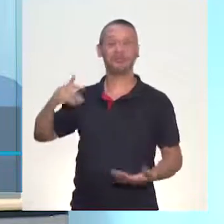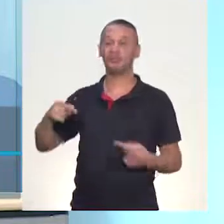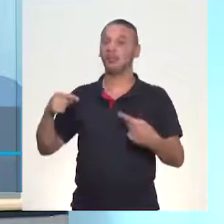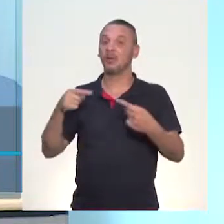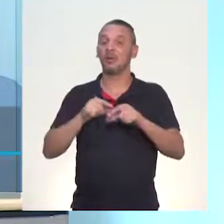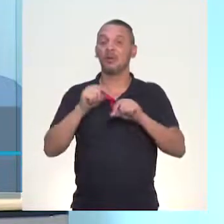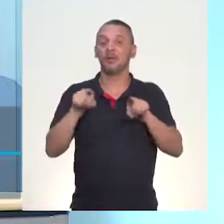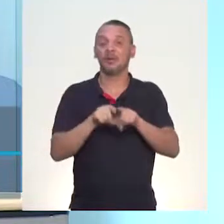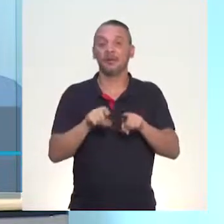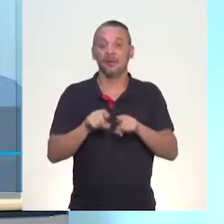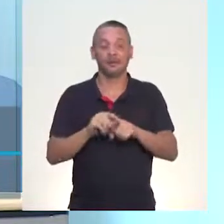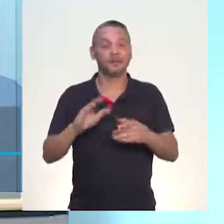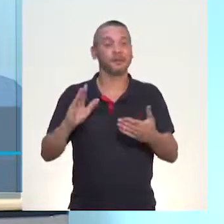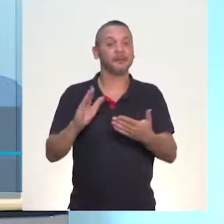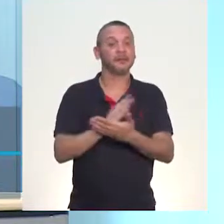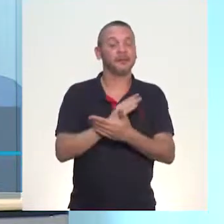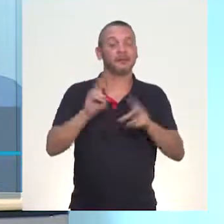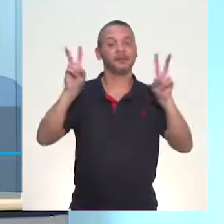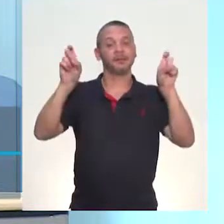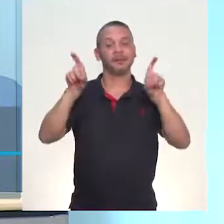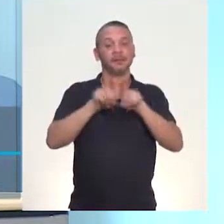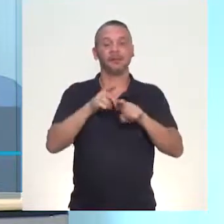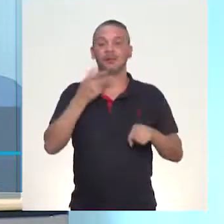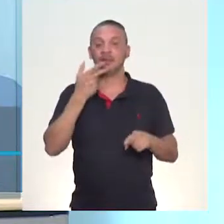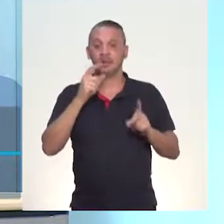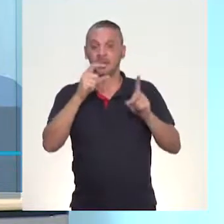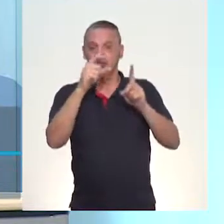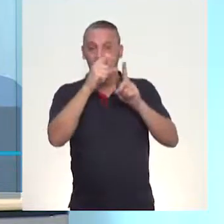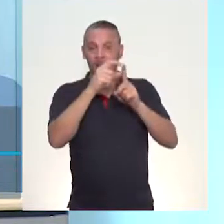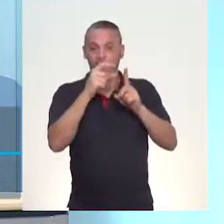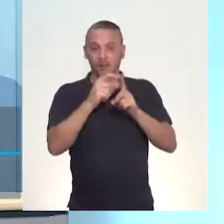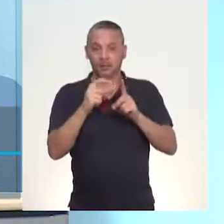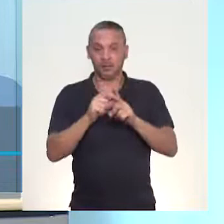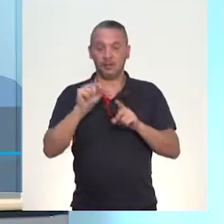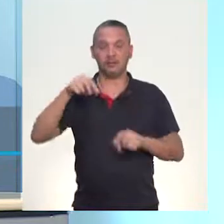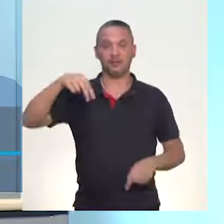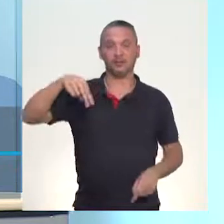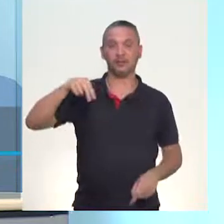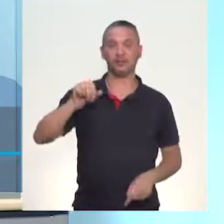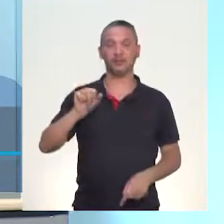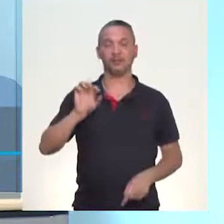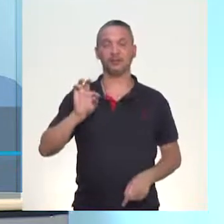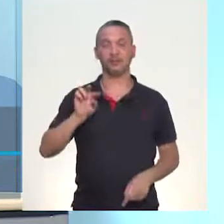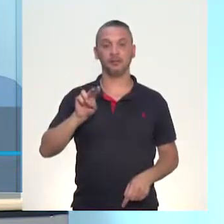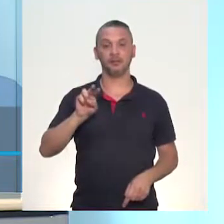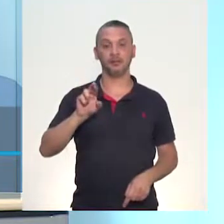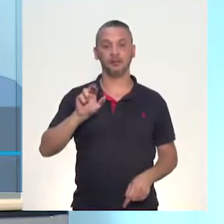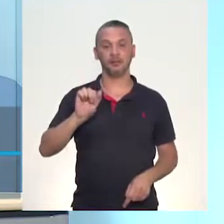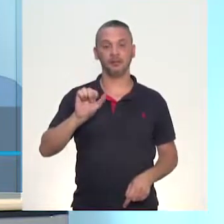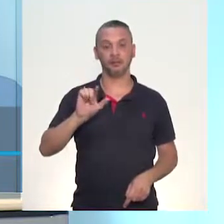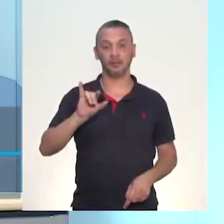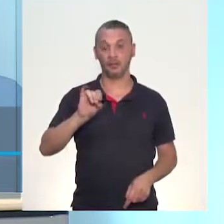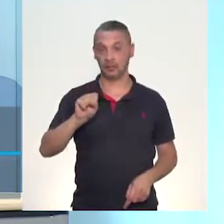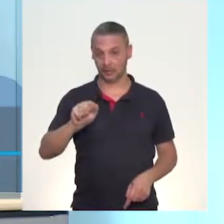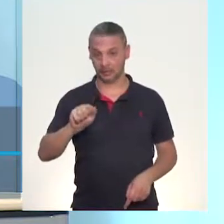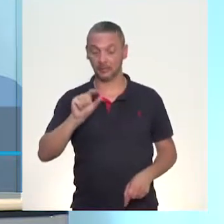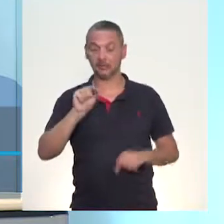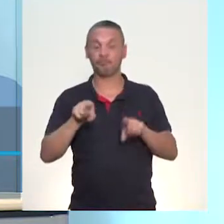naturaliza, né? Então tem essa expressão, essa palavra também, que é da naturalização de coisas que não